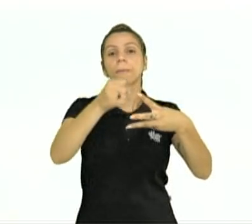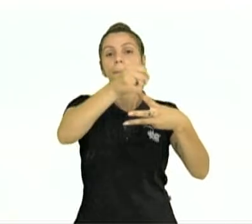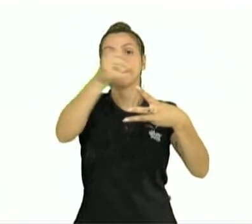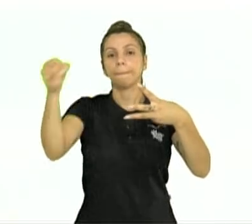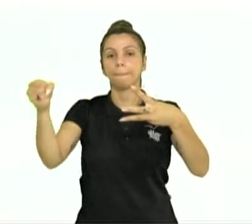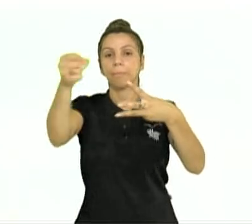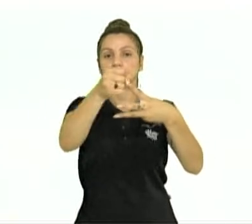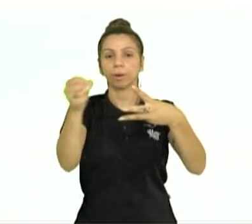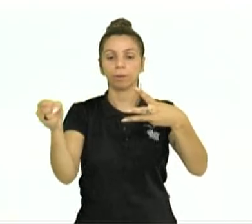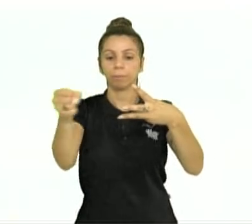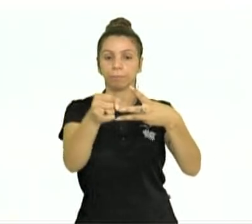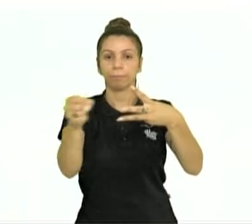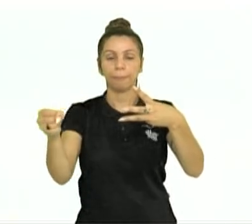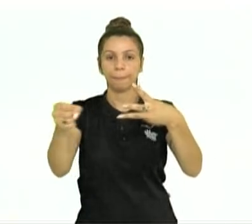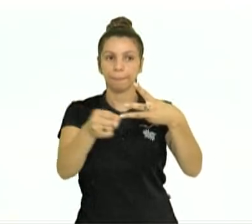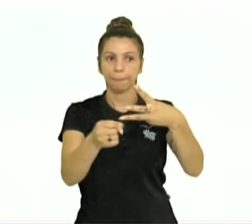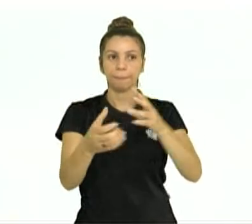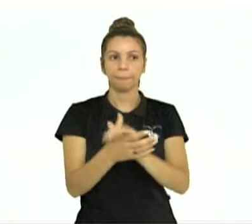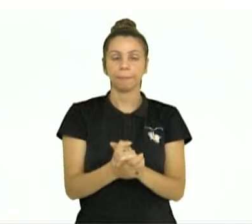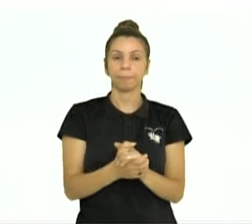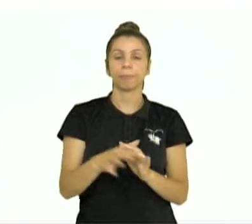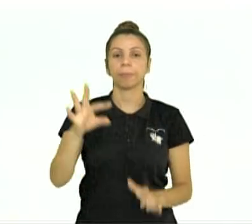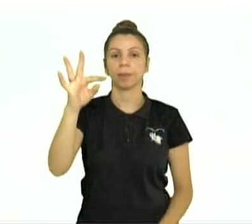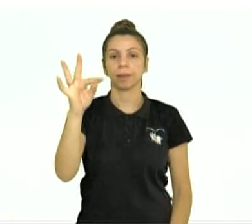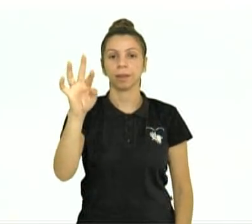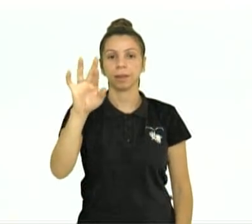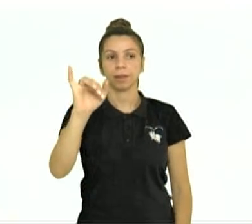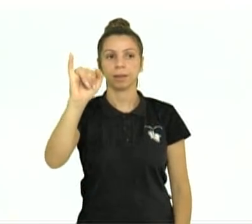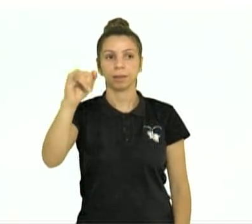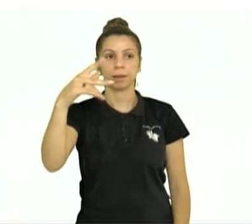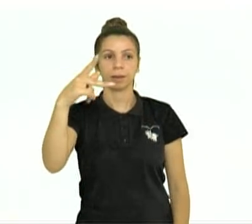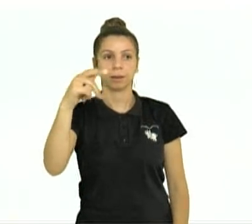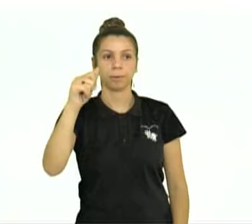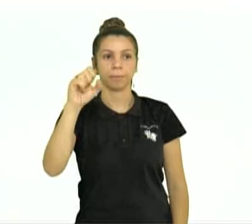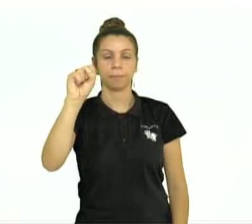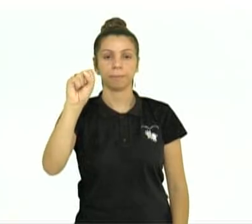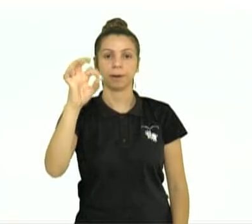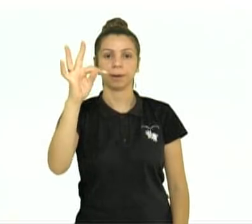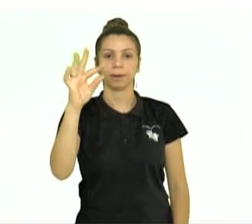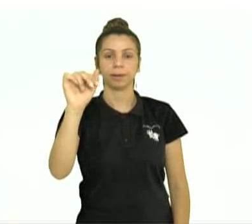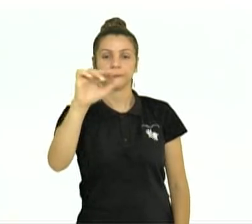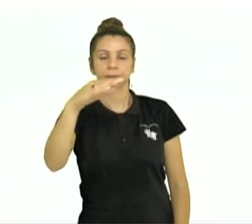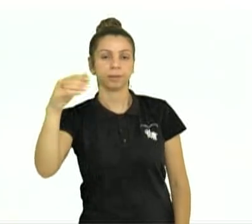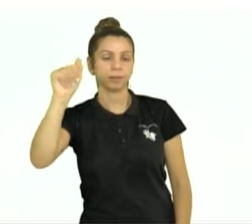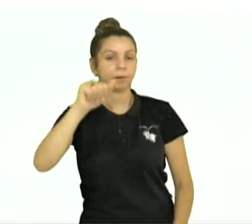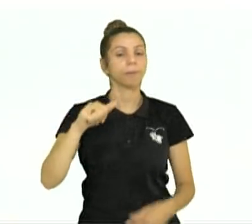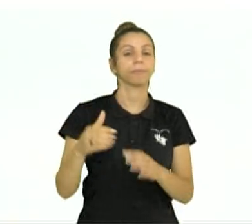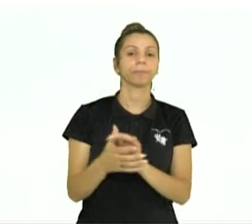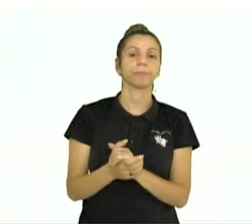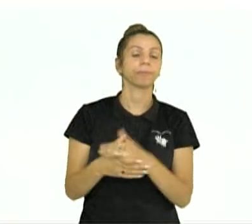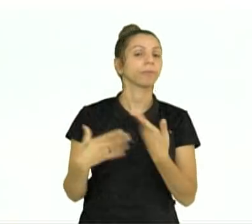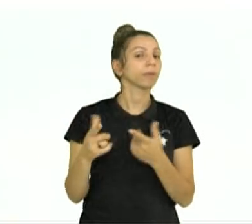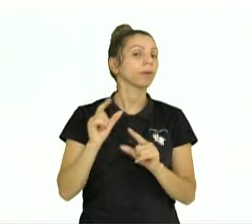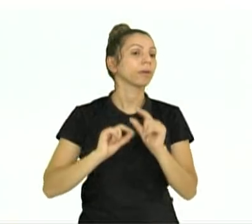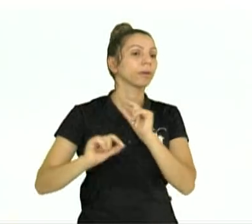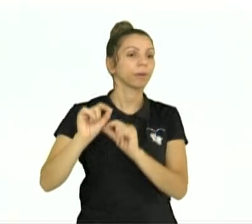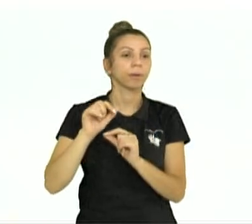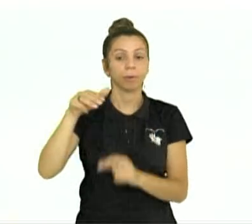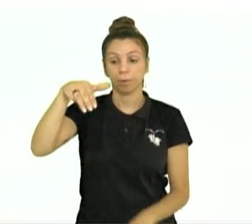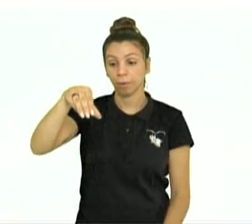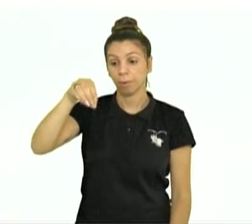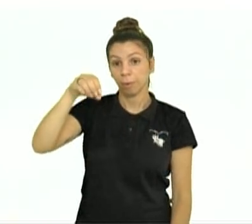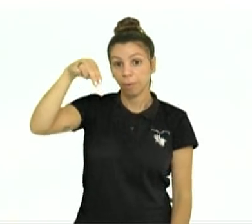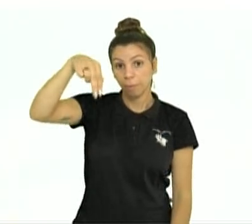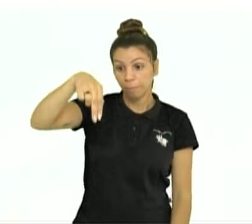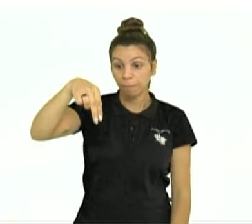Tripartição, de três divisões. Tripartição, três partes. Dos poderes inspirada nas ideias de Montesquieu. Montesquieu é o